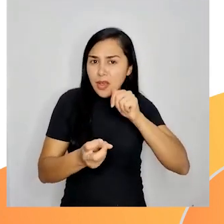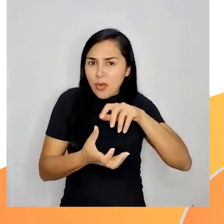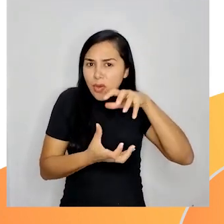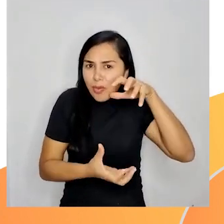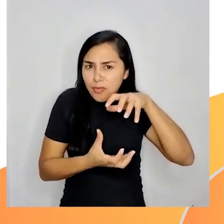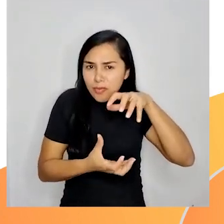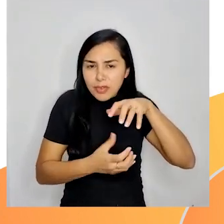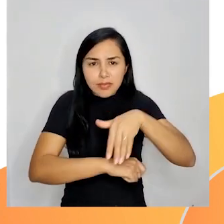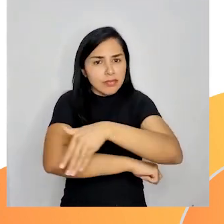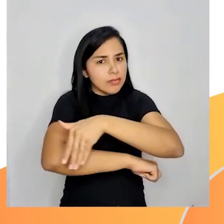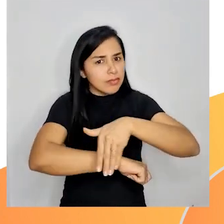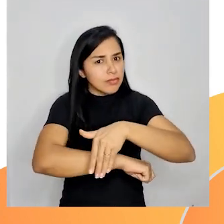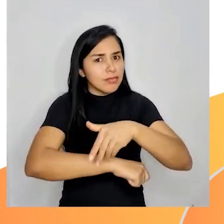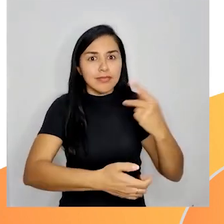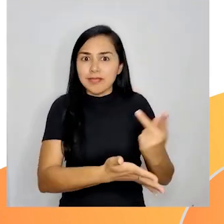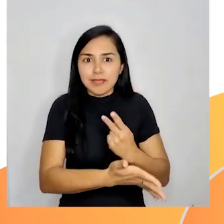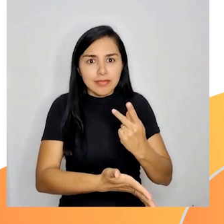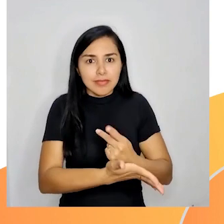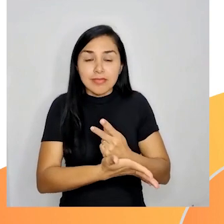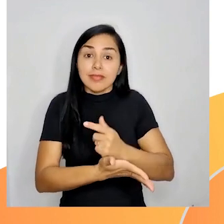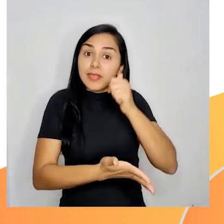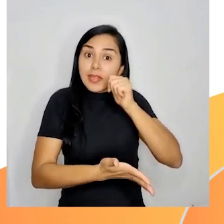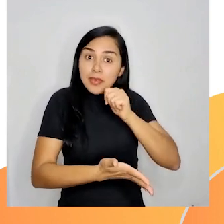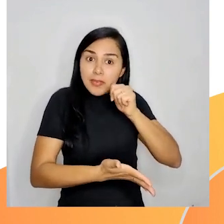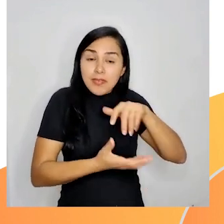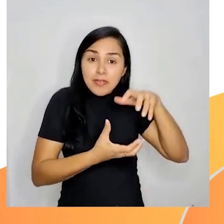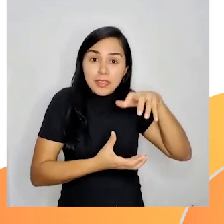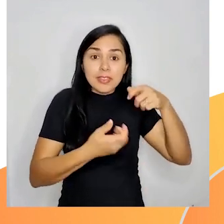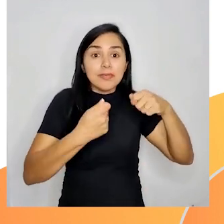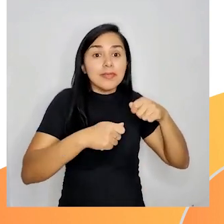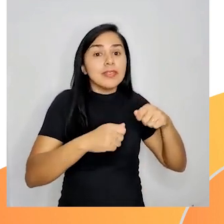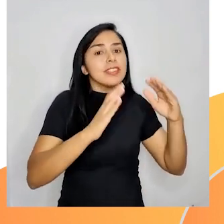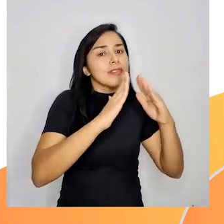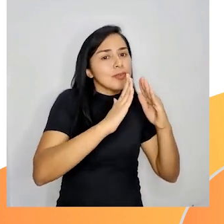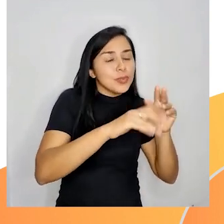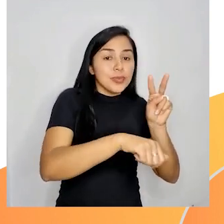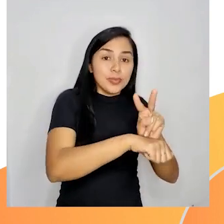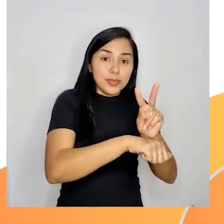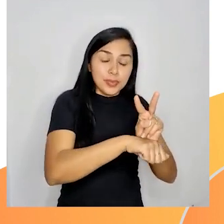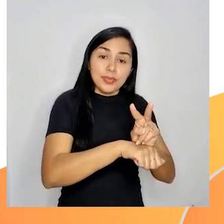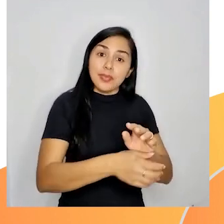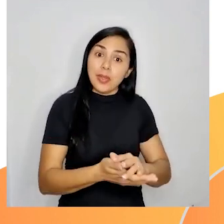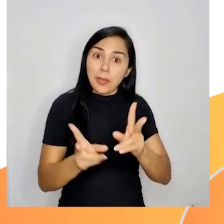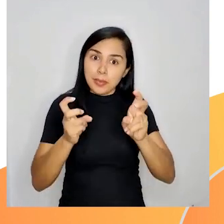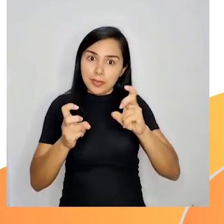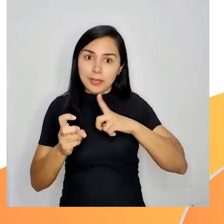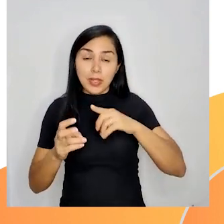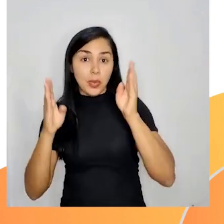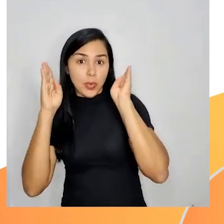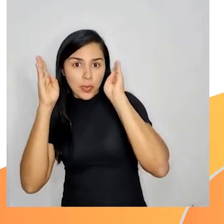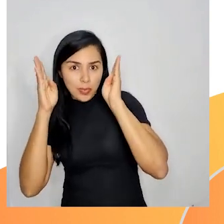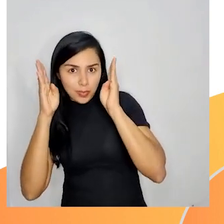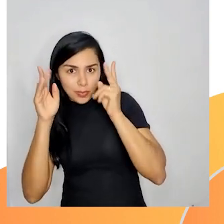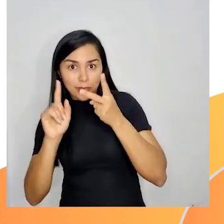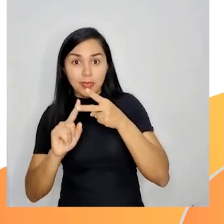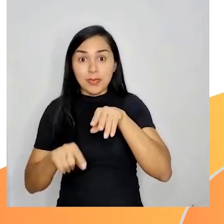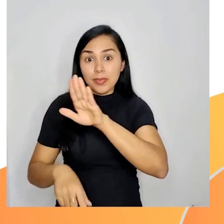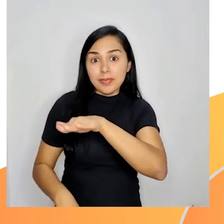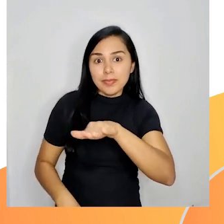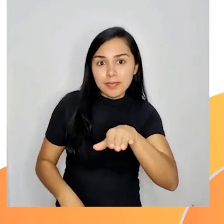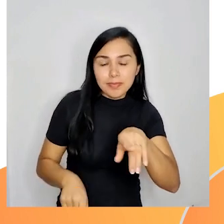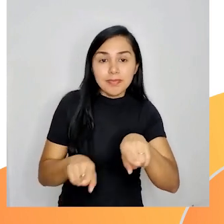que burros, crianças e a velhinha que